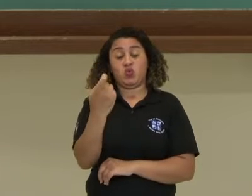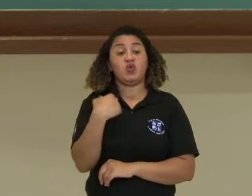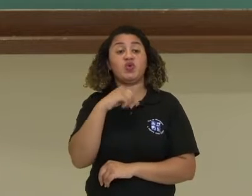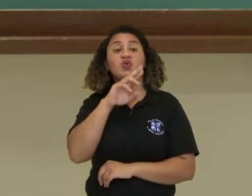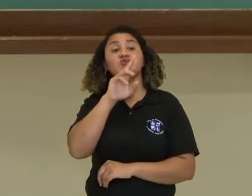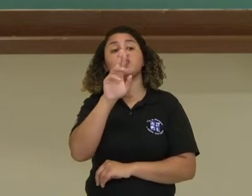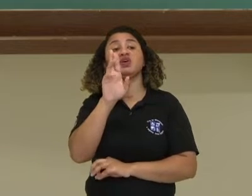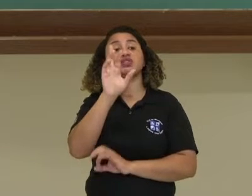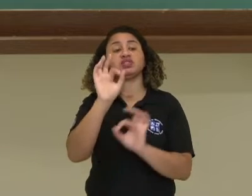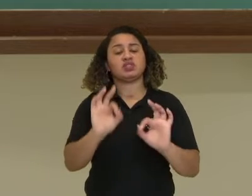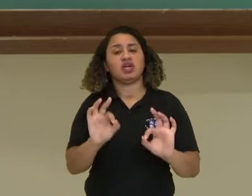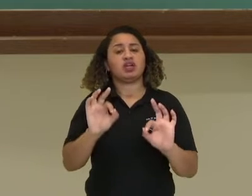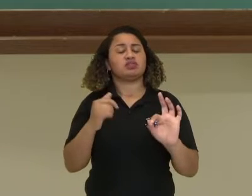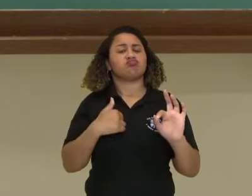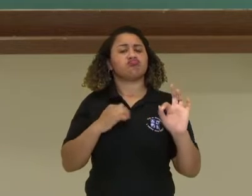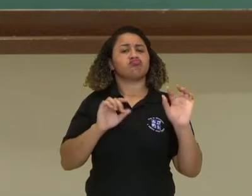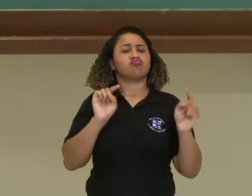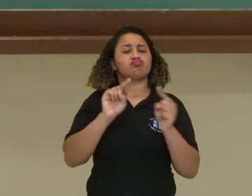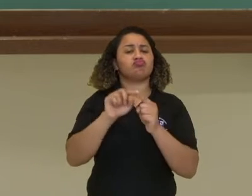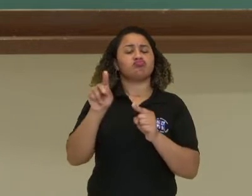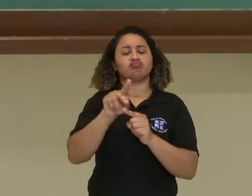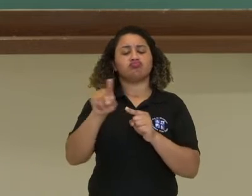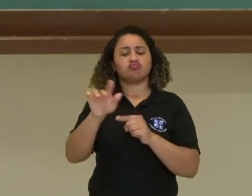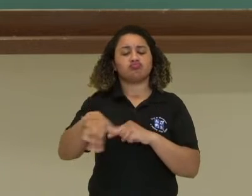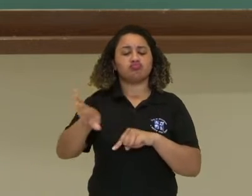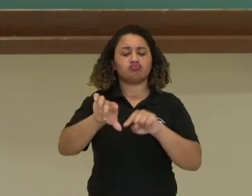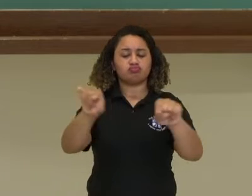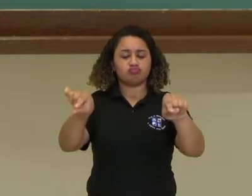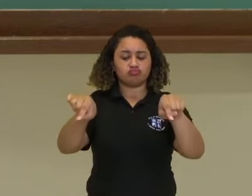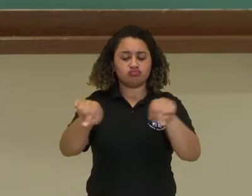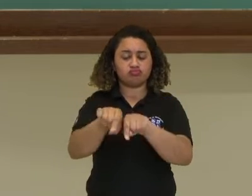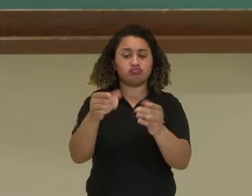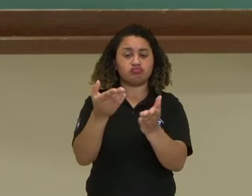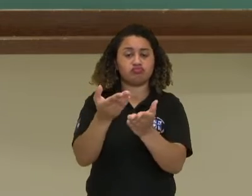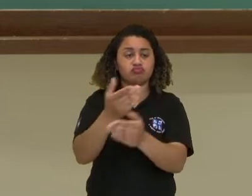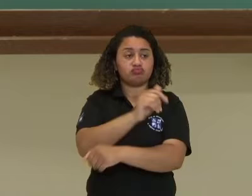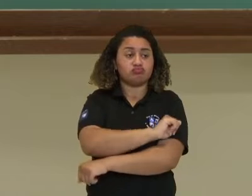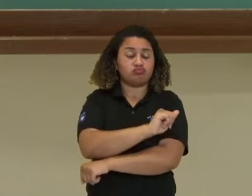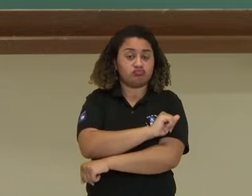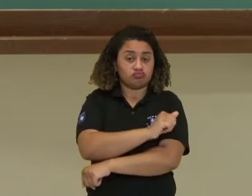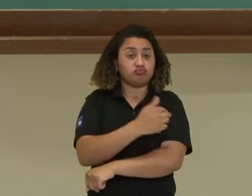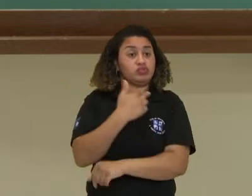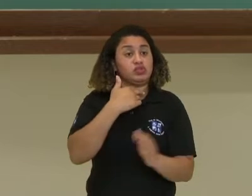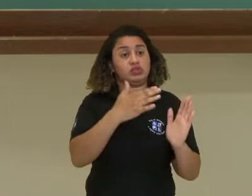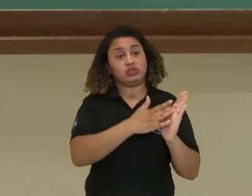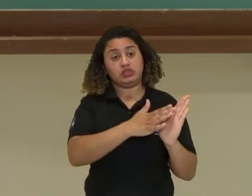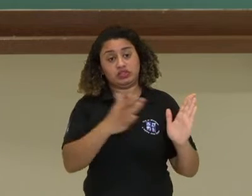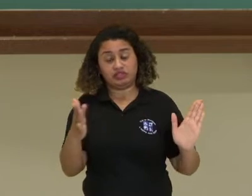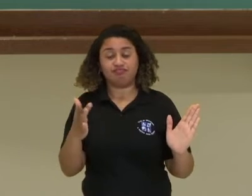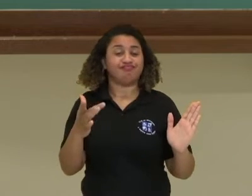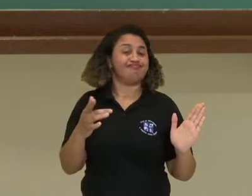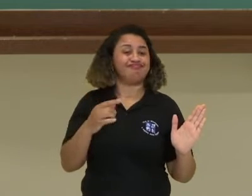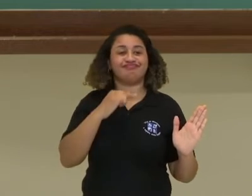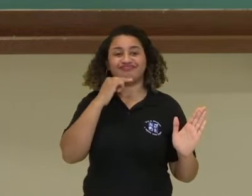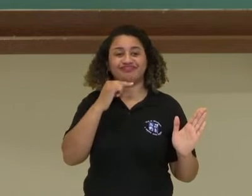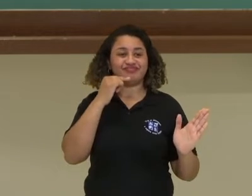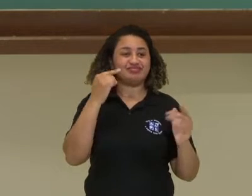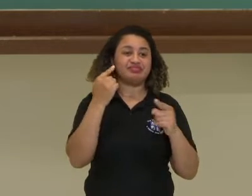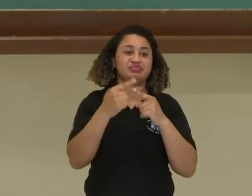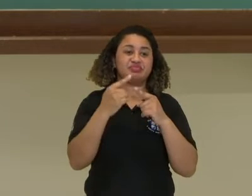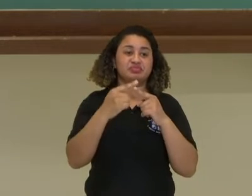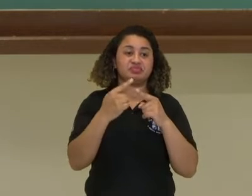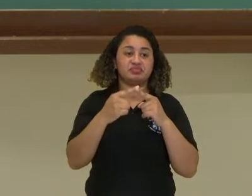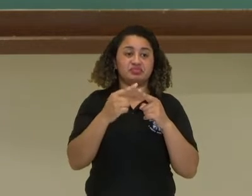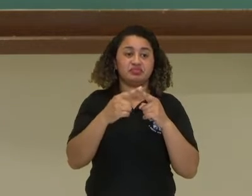que era manter a turma ocupada por um longo período de tempo, não deu certo. Não deu certo graças